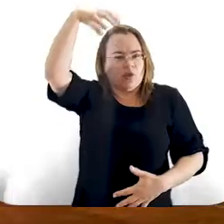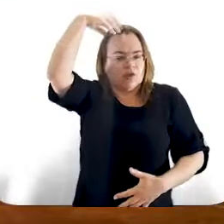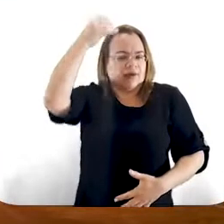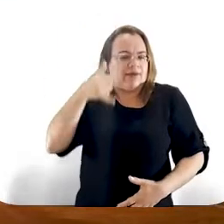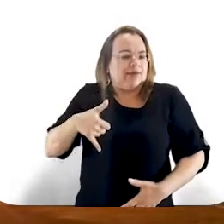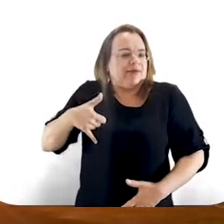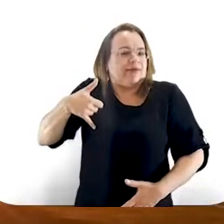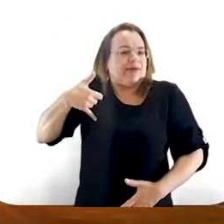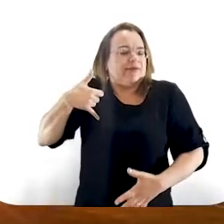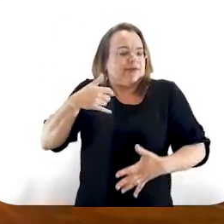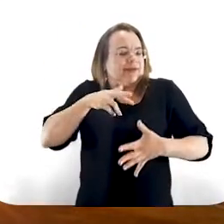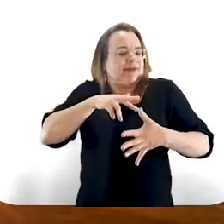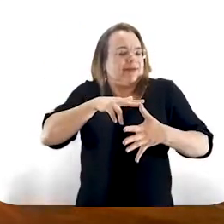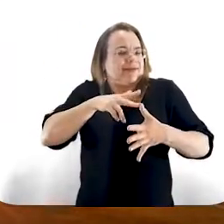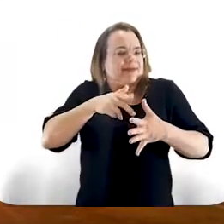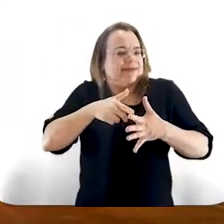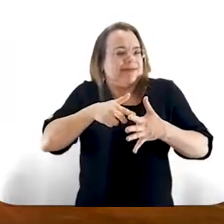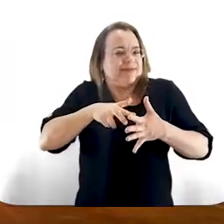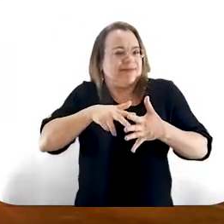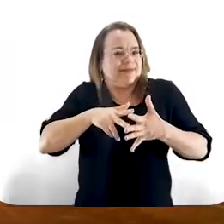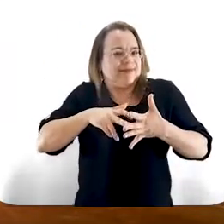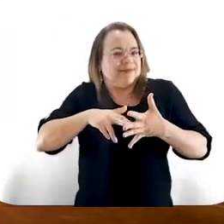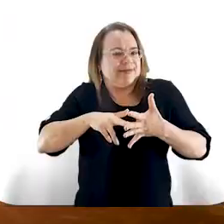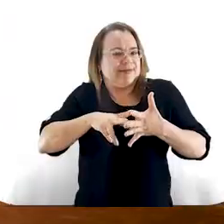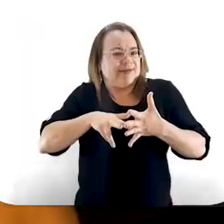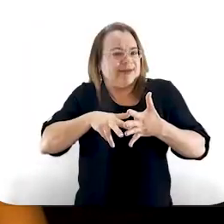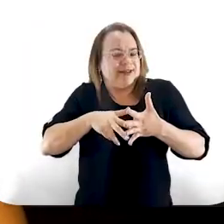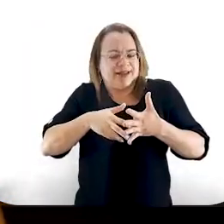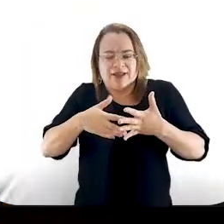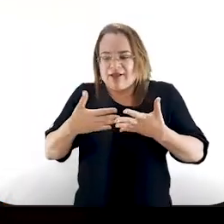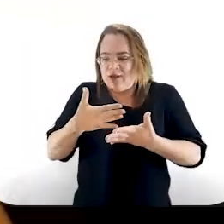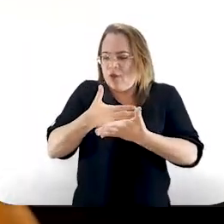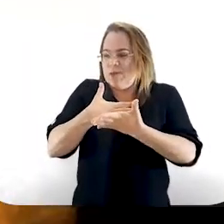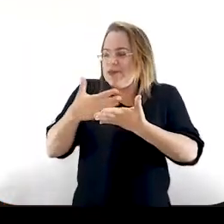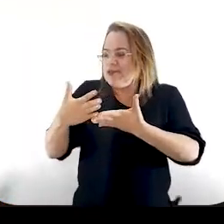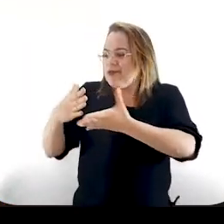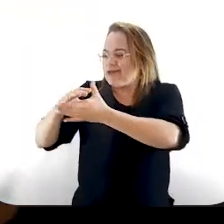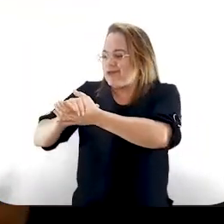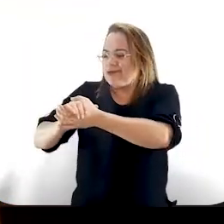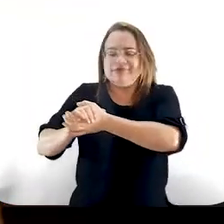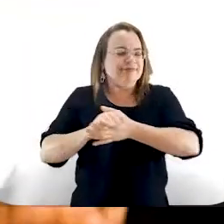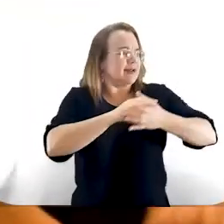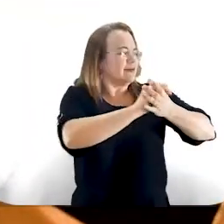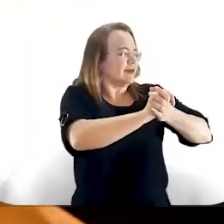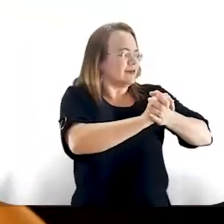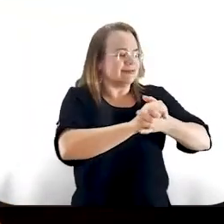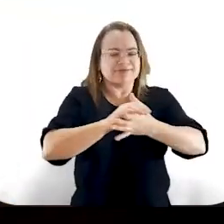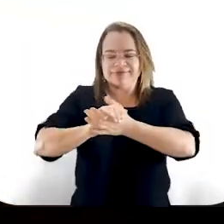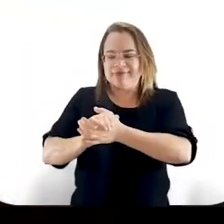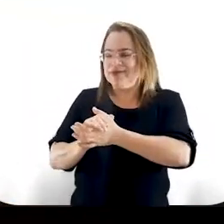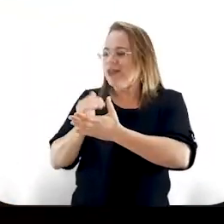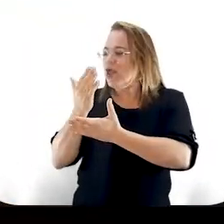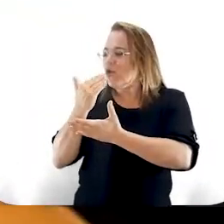descendo, foi descendo, foi descendo, foi descendo, foi descendo. Começou a cumprimentar um, cumprimentar outro, a comer daqui,